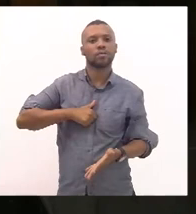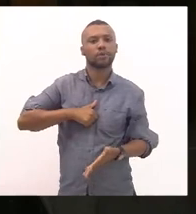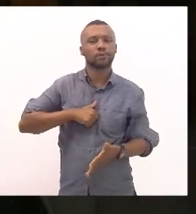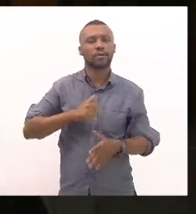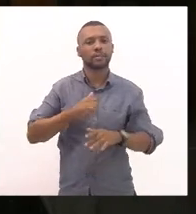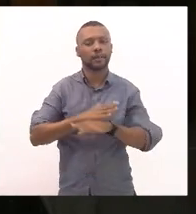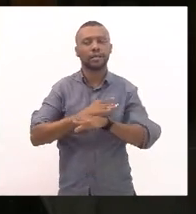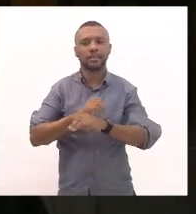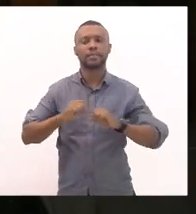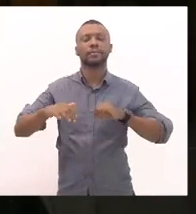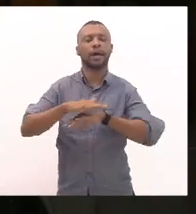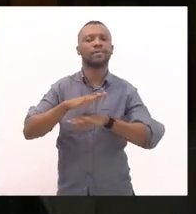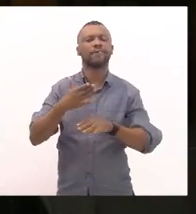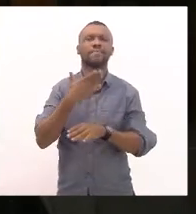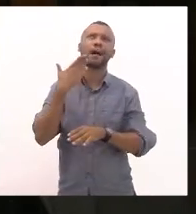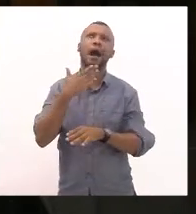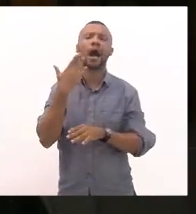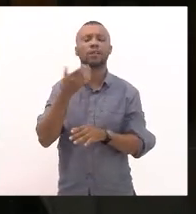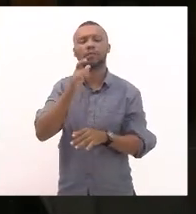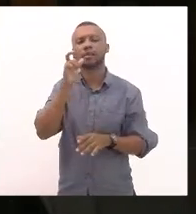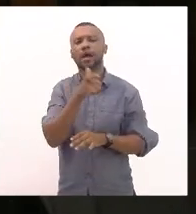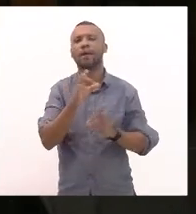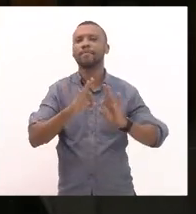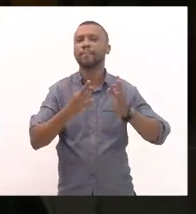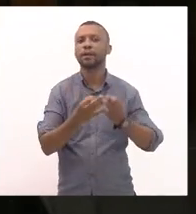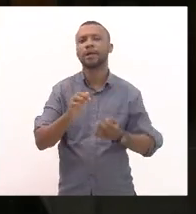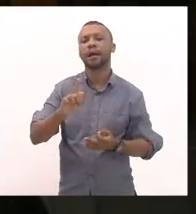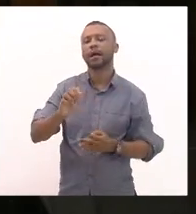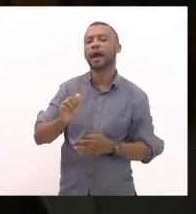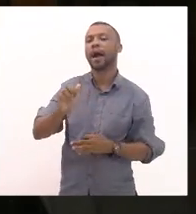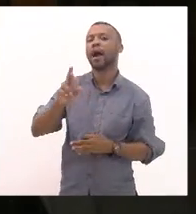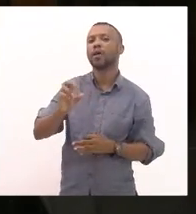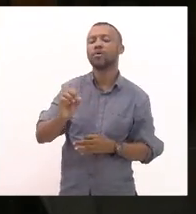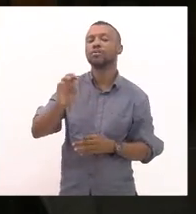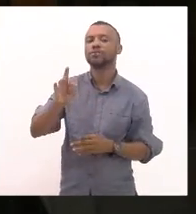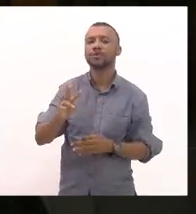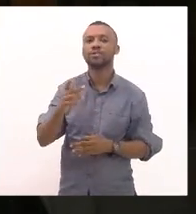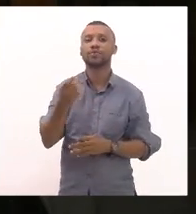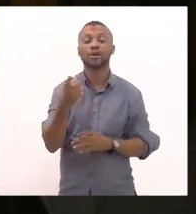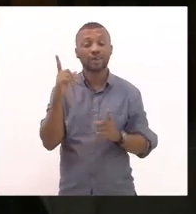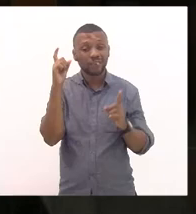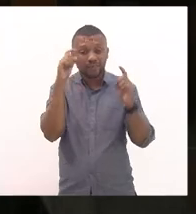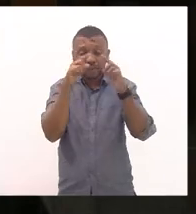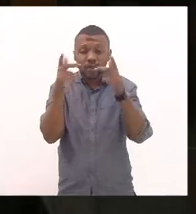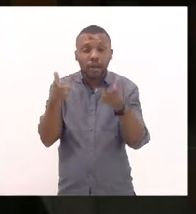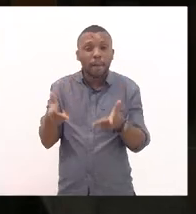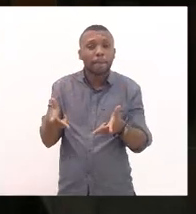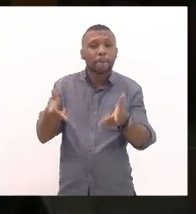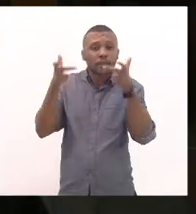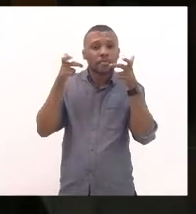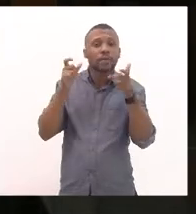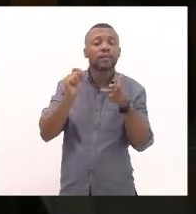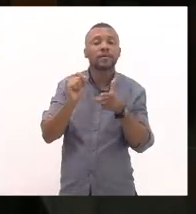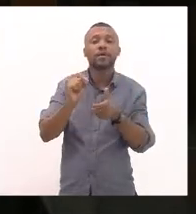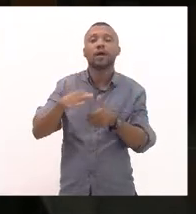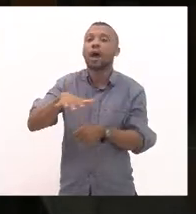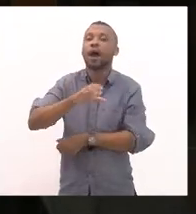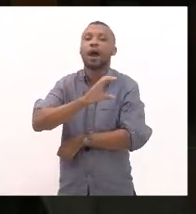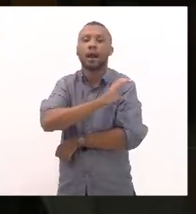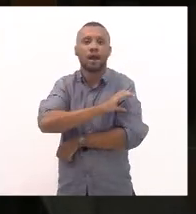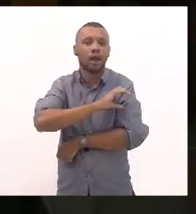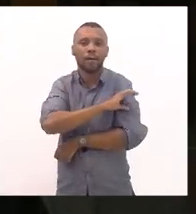e é muito fácil criticar a família garotinho é difícil é enxergar que Campos